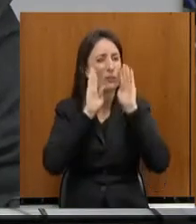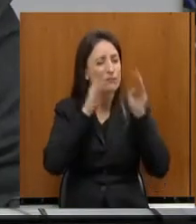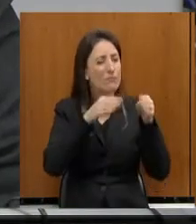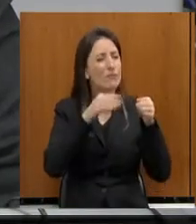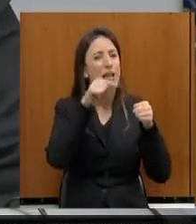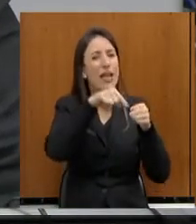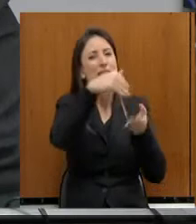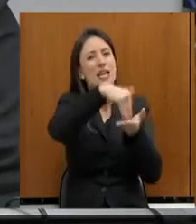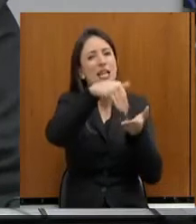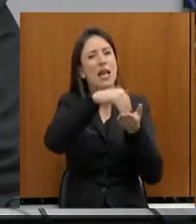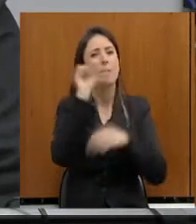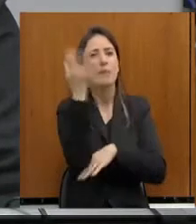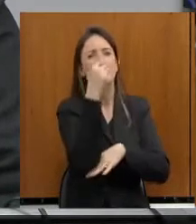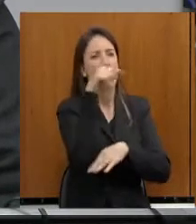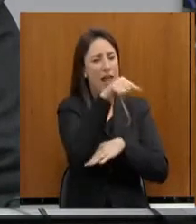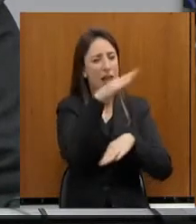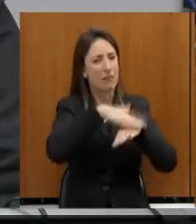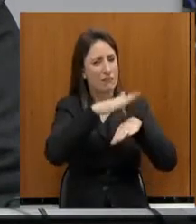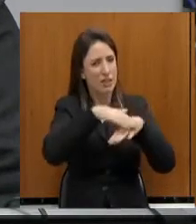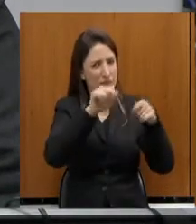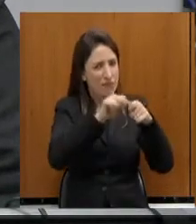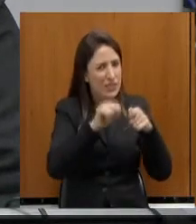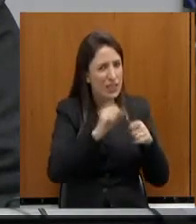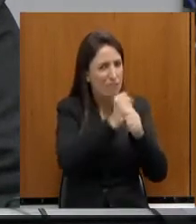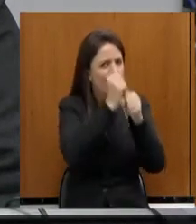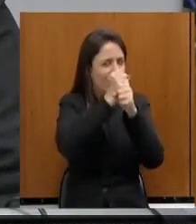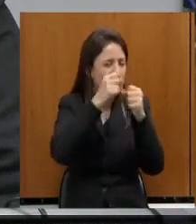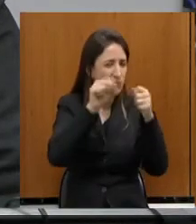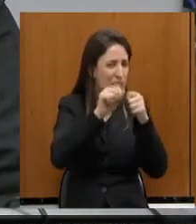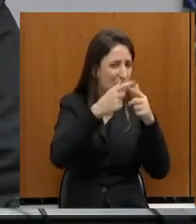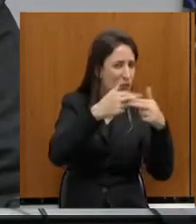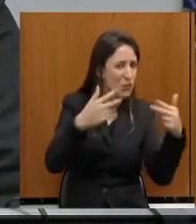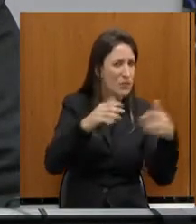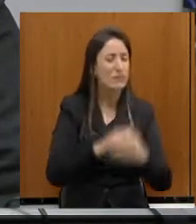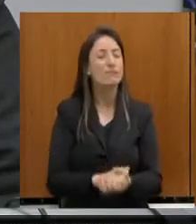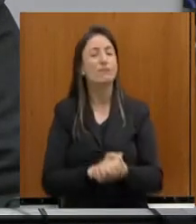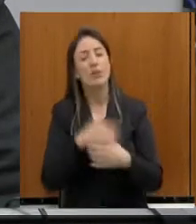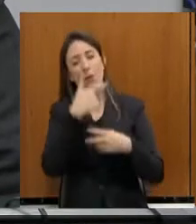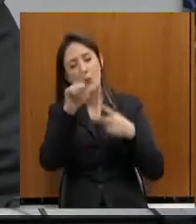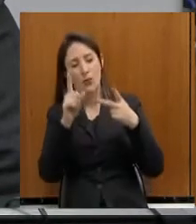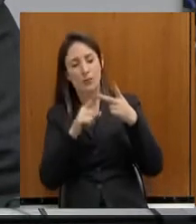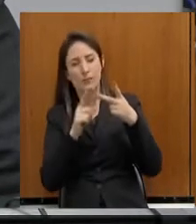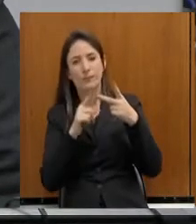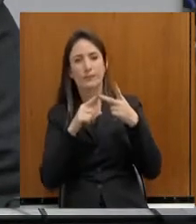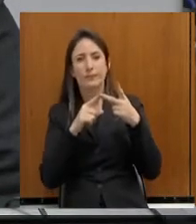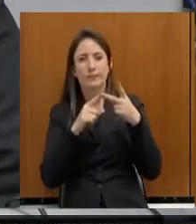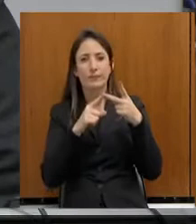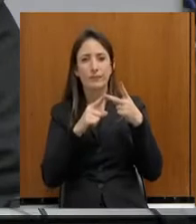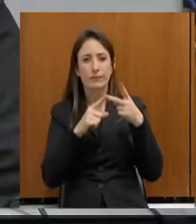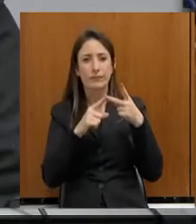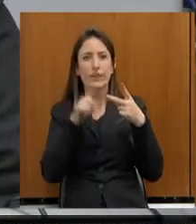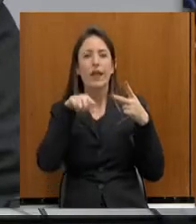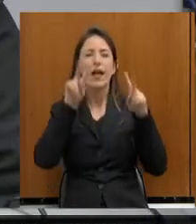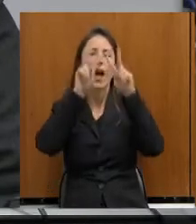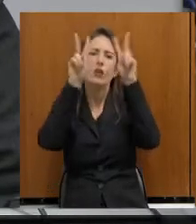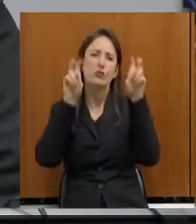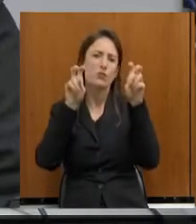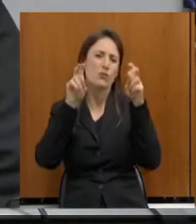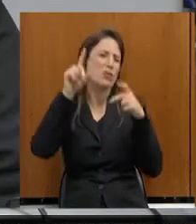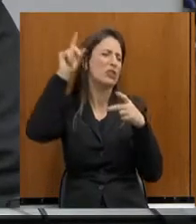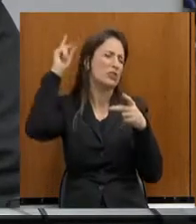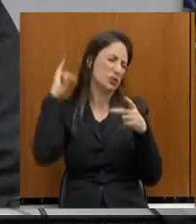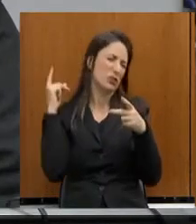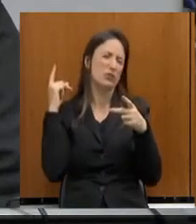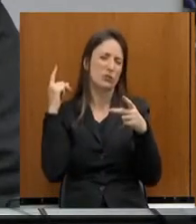de Meio Ambiente é e um outro questionamento que é uma um assunto antigo também